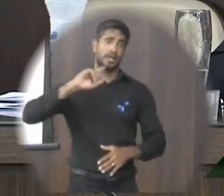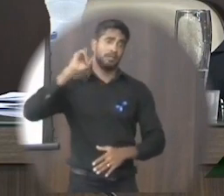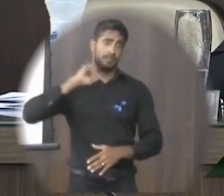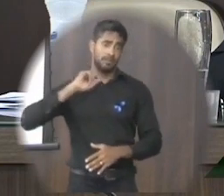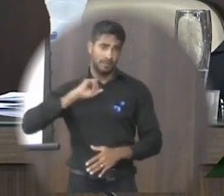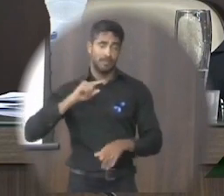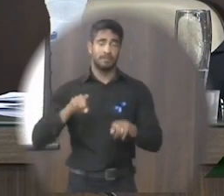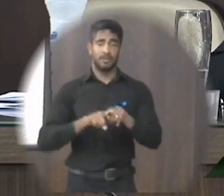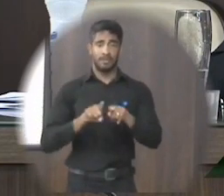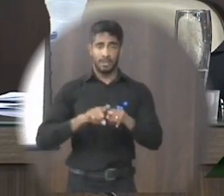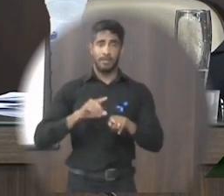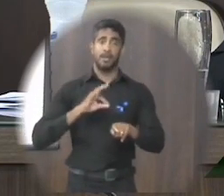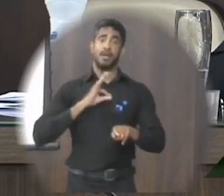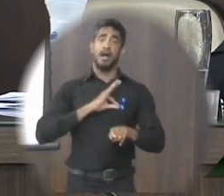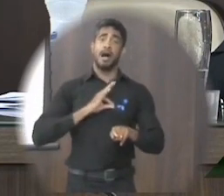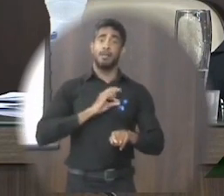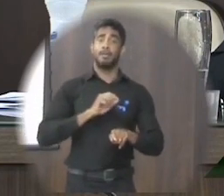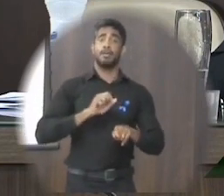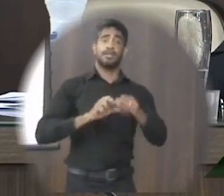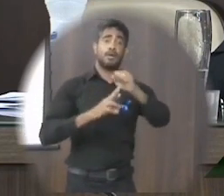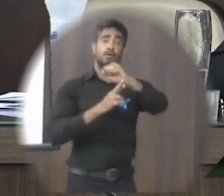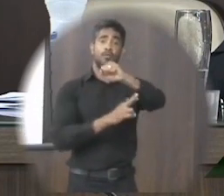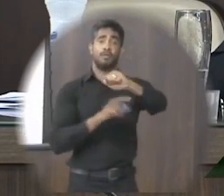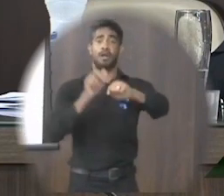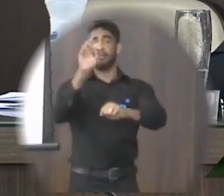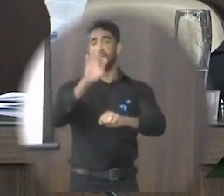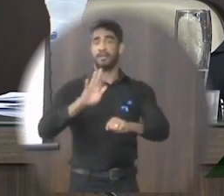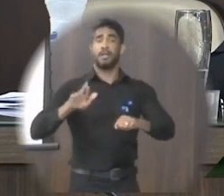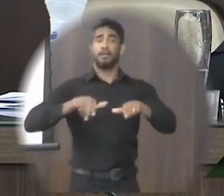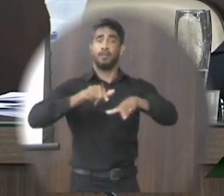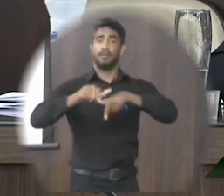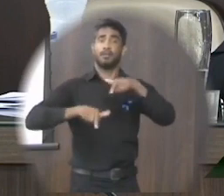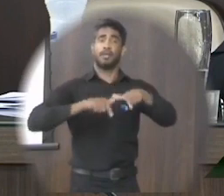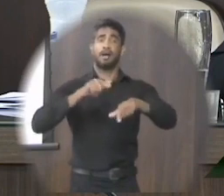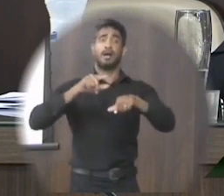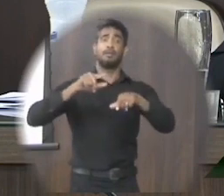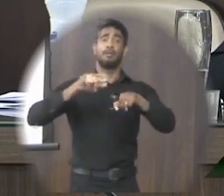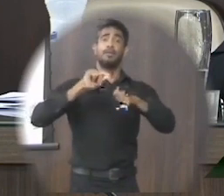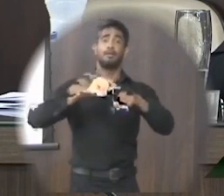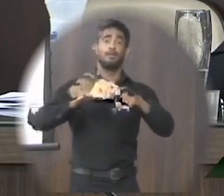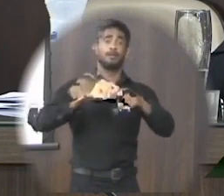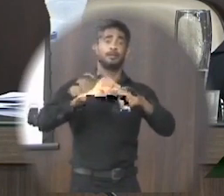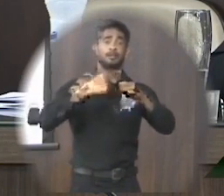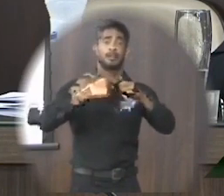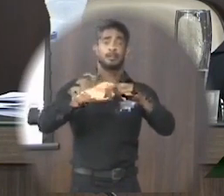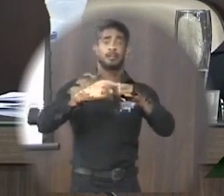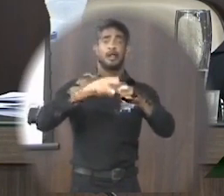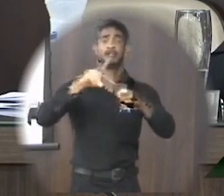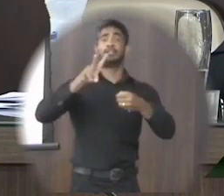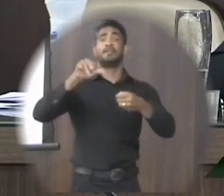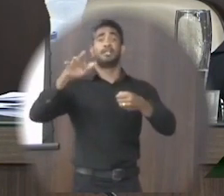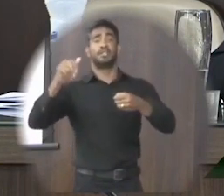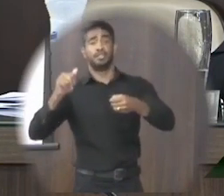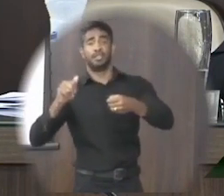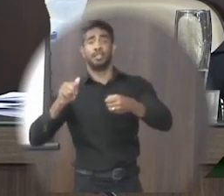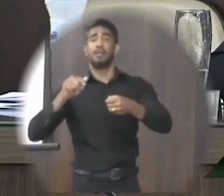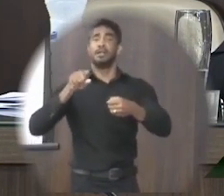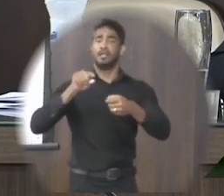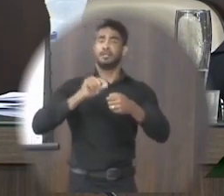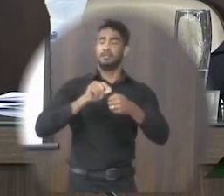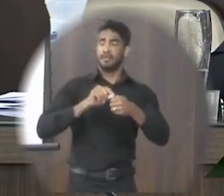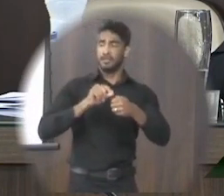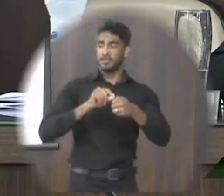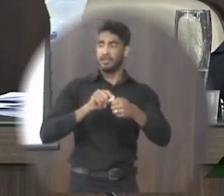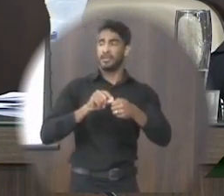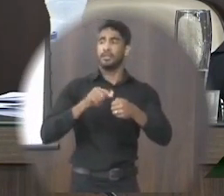Polícia Rodoviária Federal pela operação realizada na cidade de Varginha no dia 31/10/2021, onde criminosos partiam para roubarem